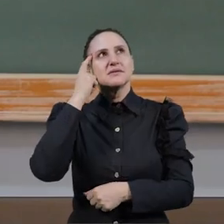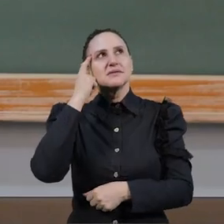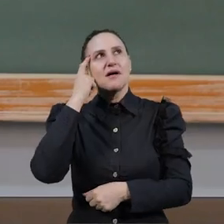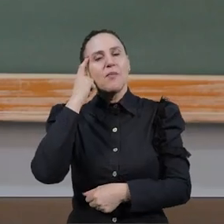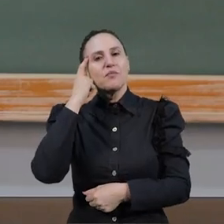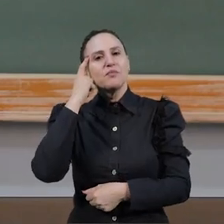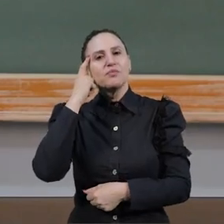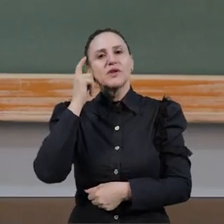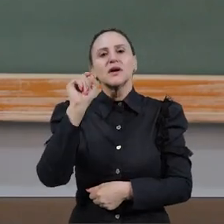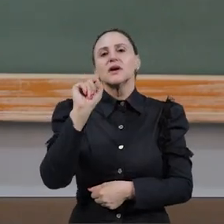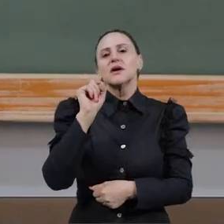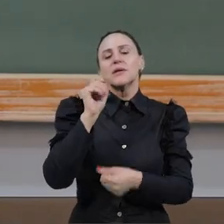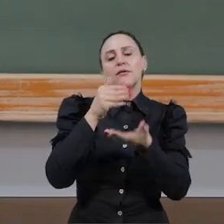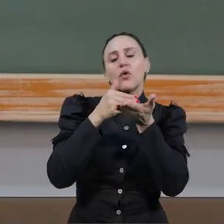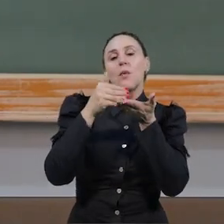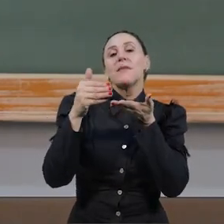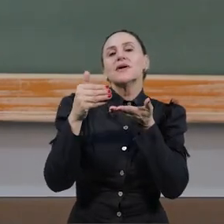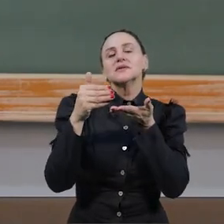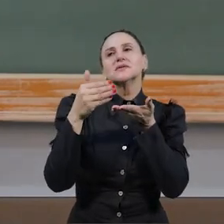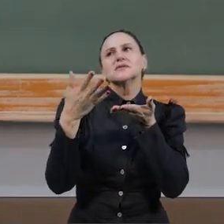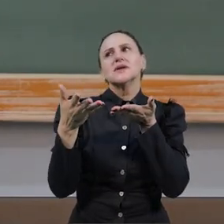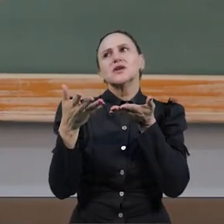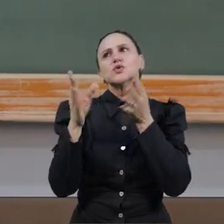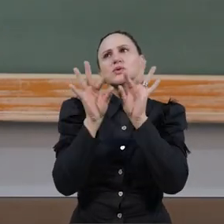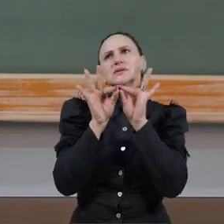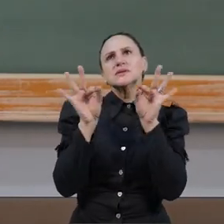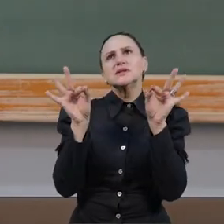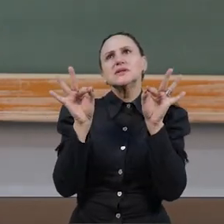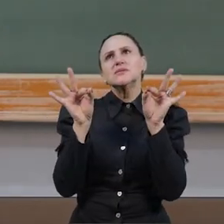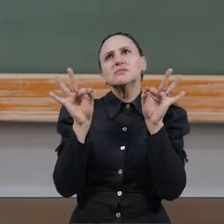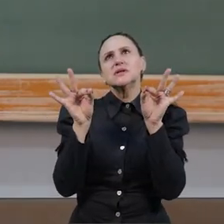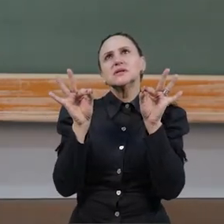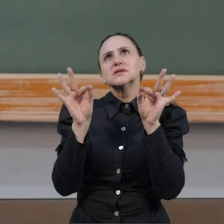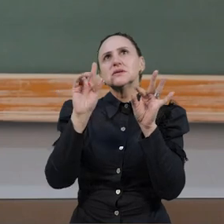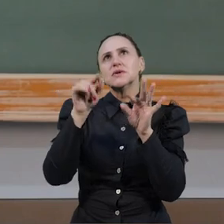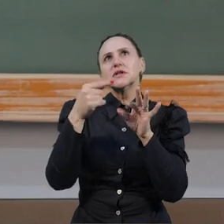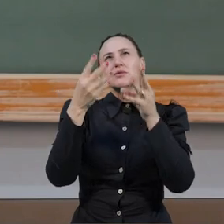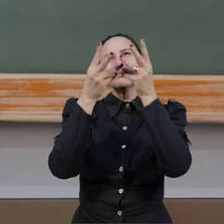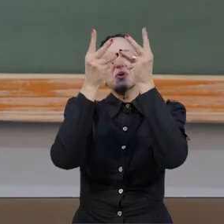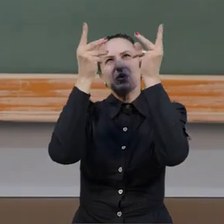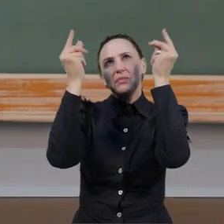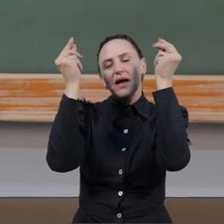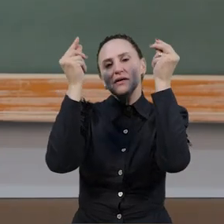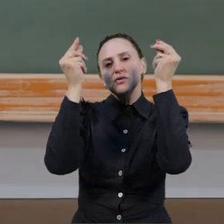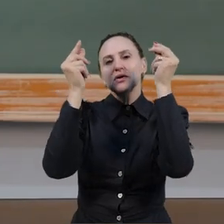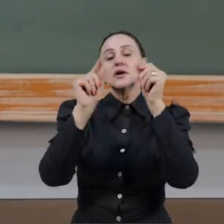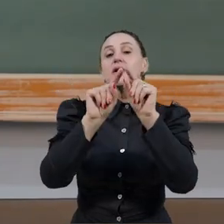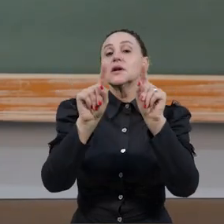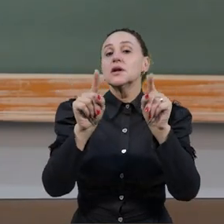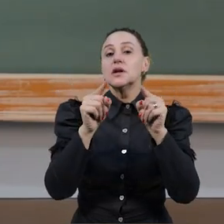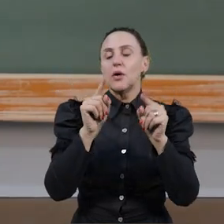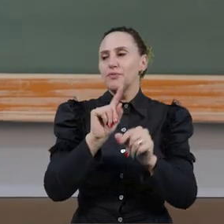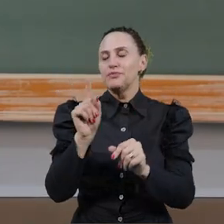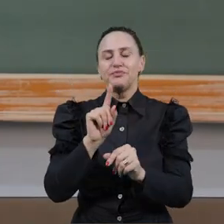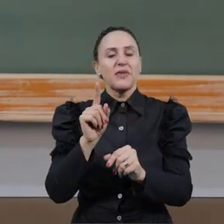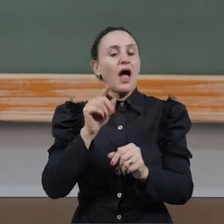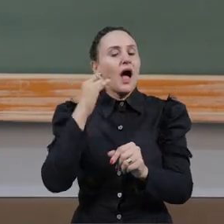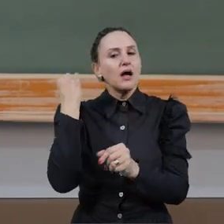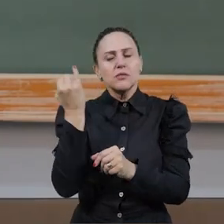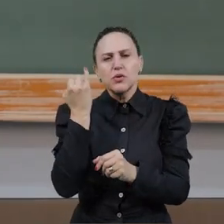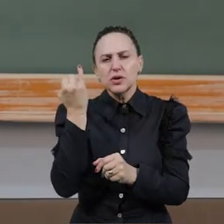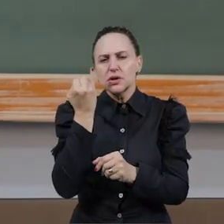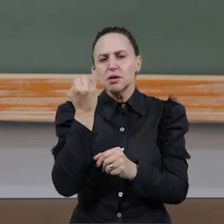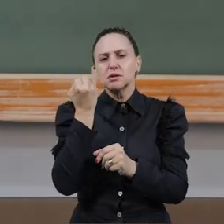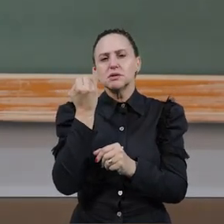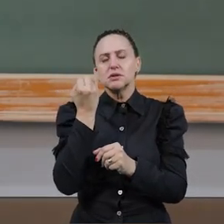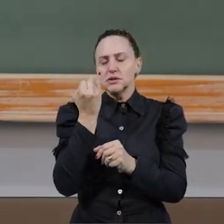partir do complexo para o simples ou do simples para o complexo. A importância maior é eu conhecer o meu aluno, a realidade do